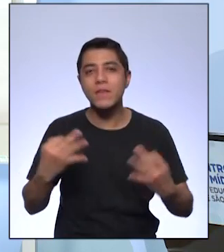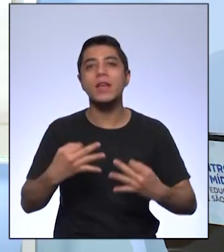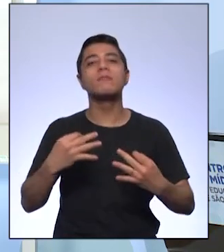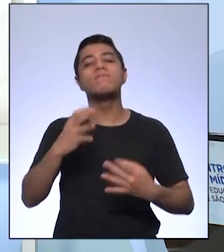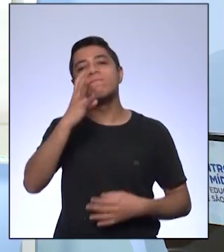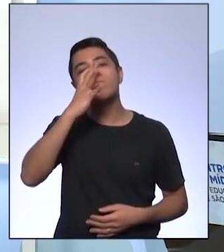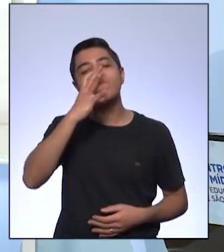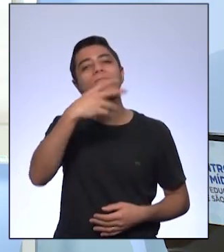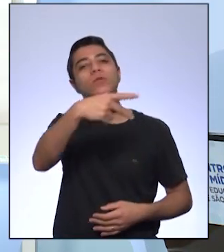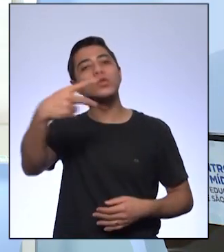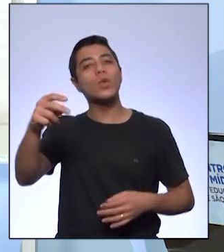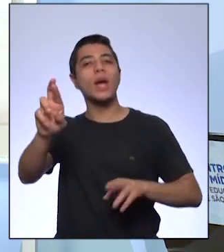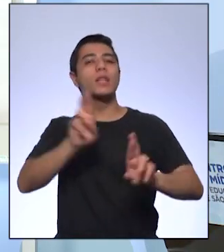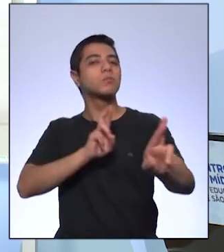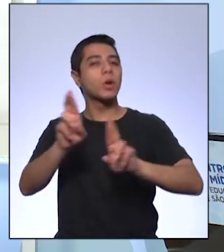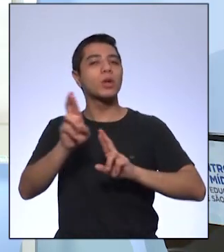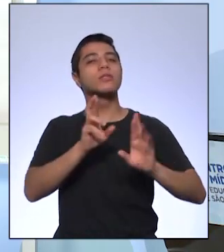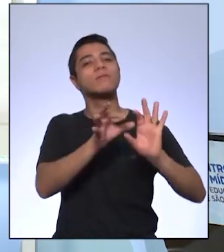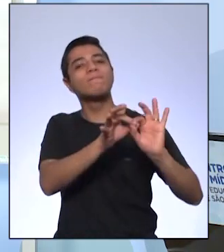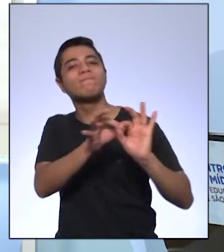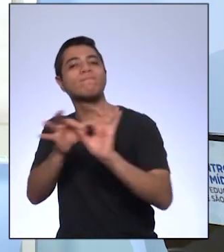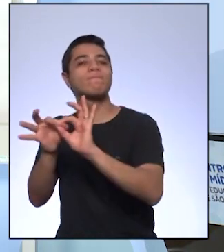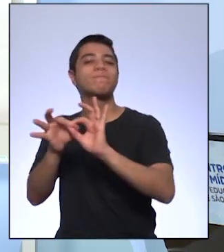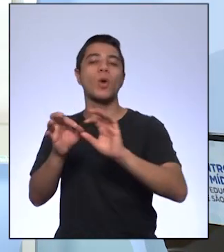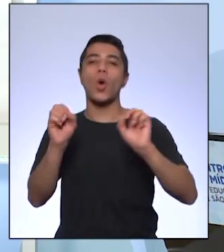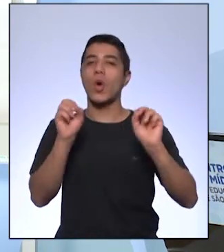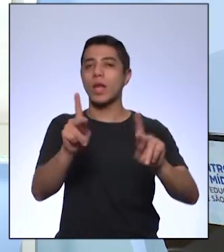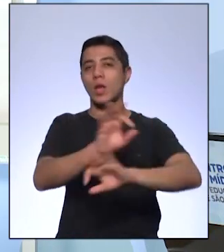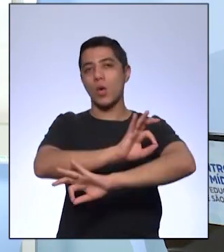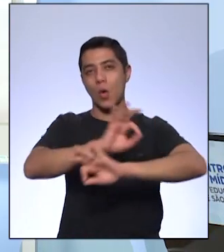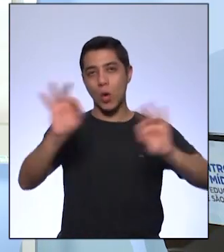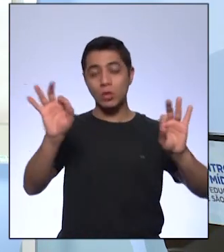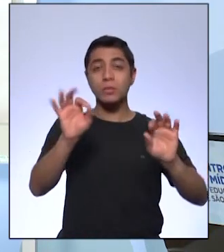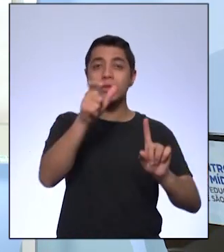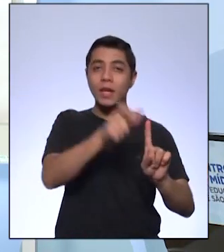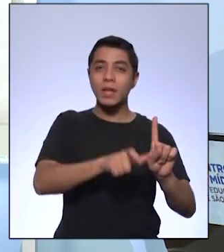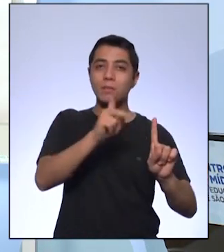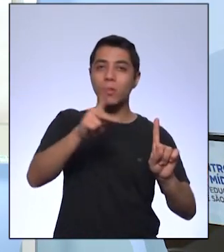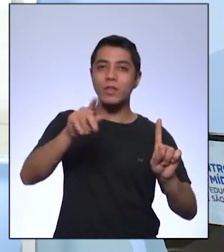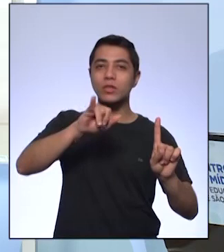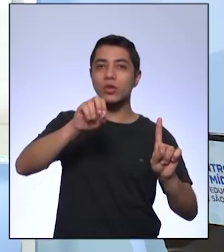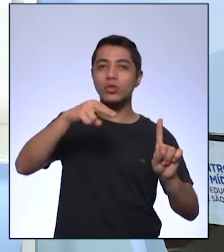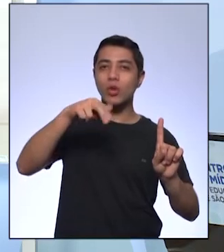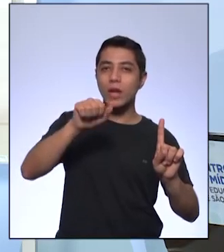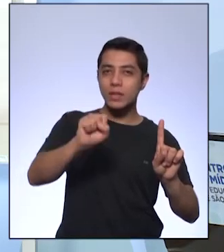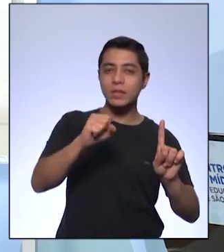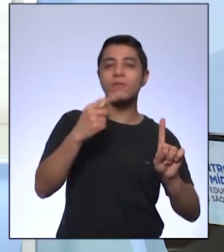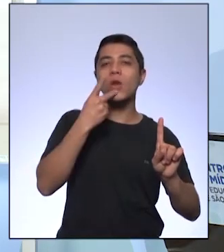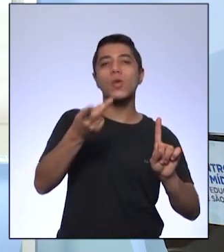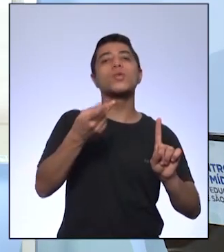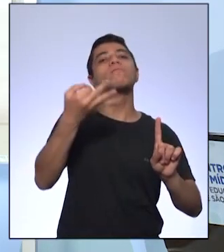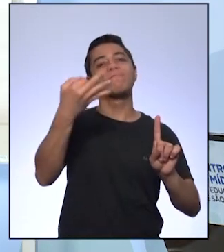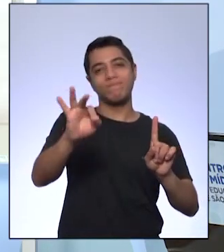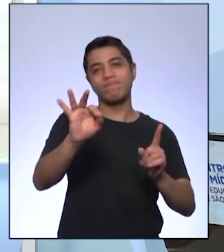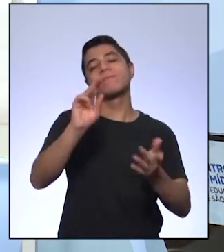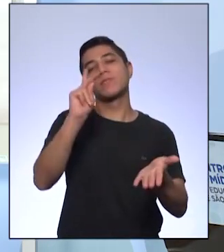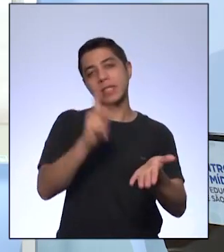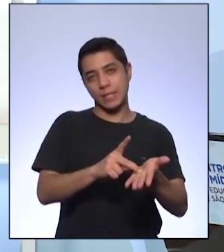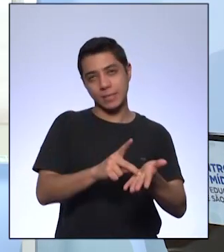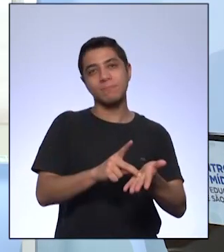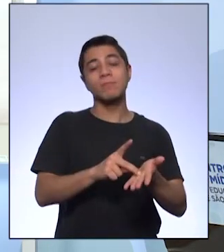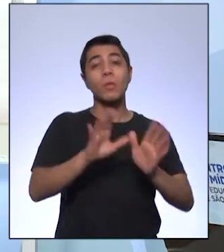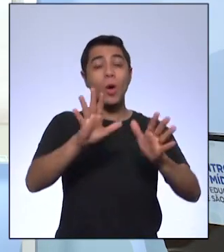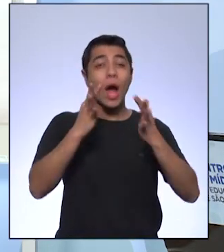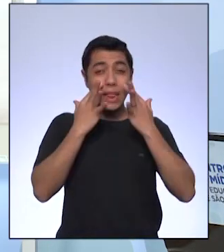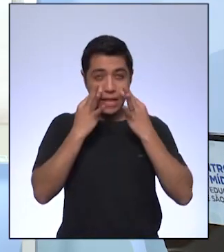isso que vocês falaram, que o professor Jonas acabou de citar, é realmente o que acontece. Para a coisa não ficar meio largada, ó, a lei de formação é